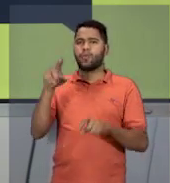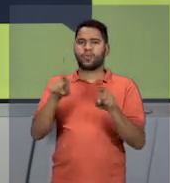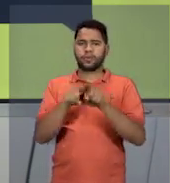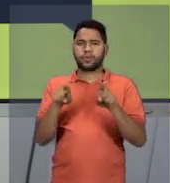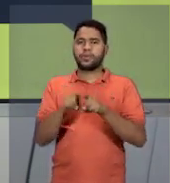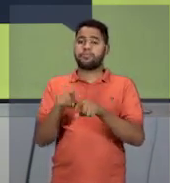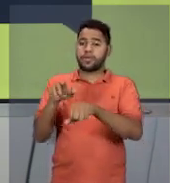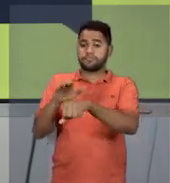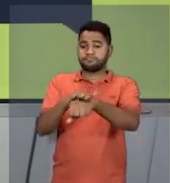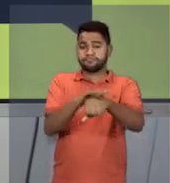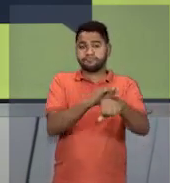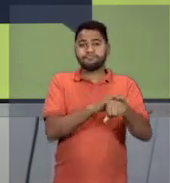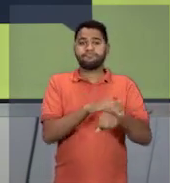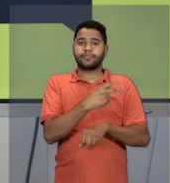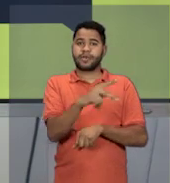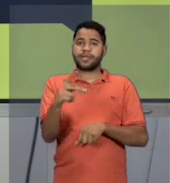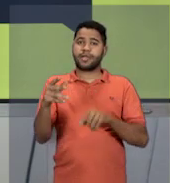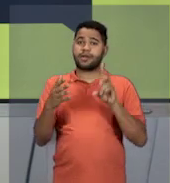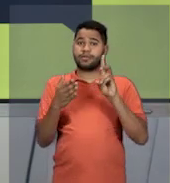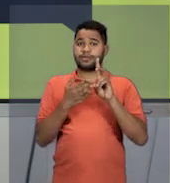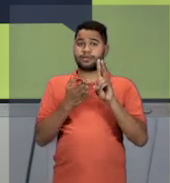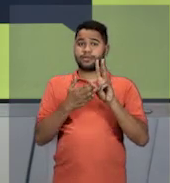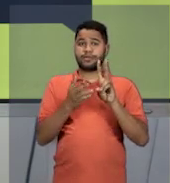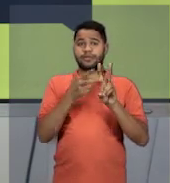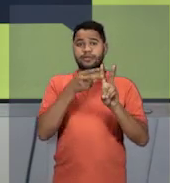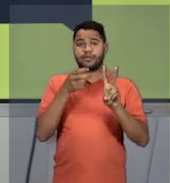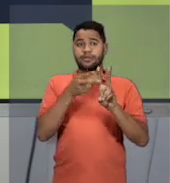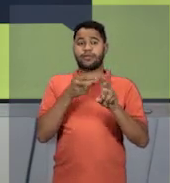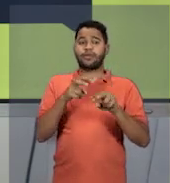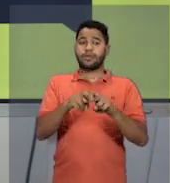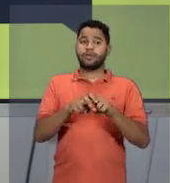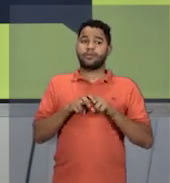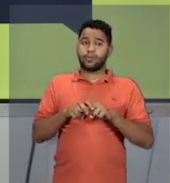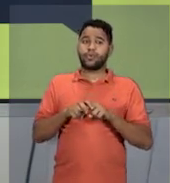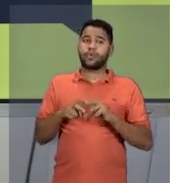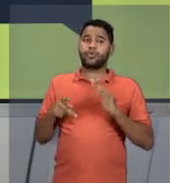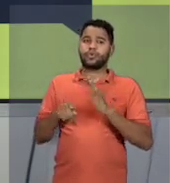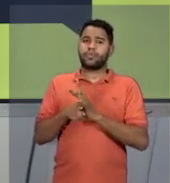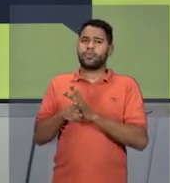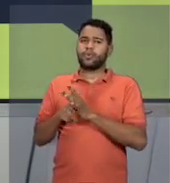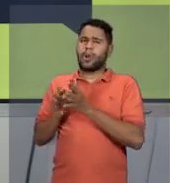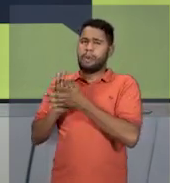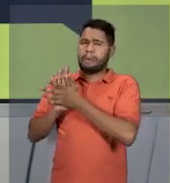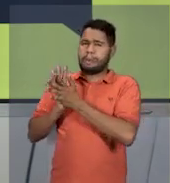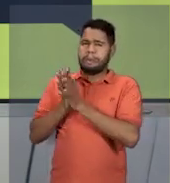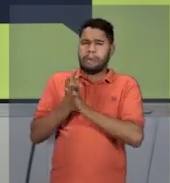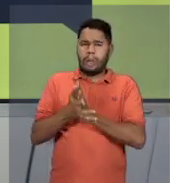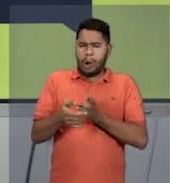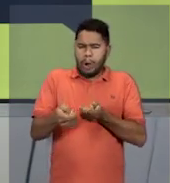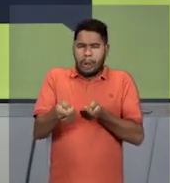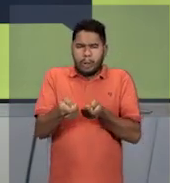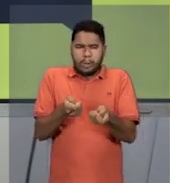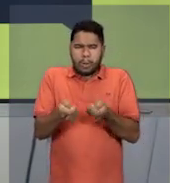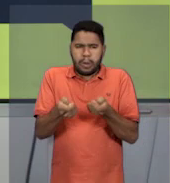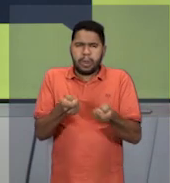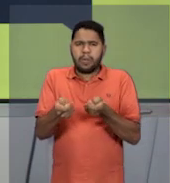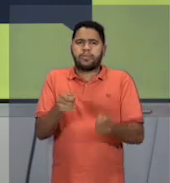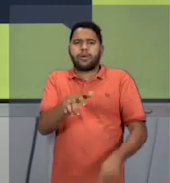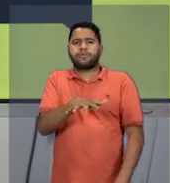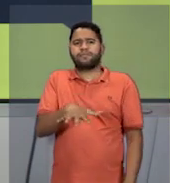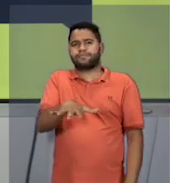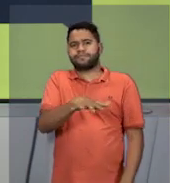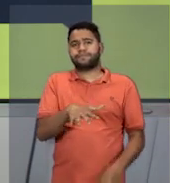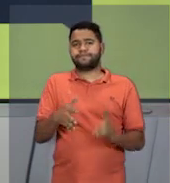a mão de obra dos índios. E é por isso que existe um massacre aqui, uma dominação sobre os povos